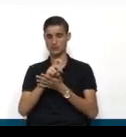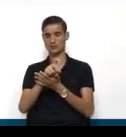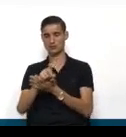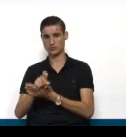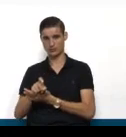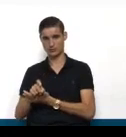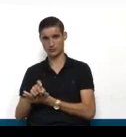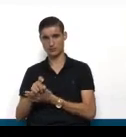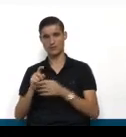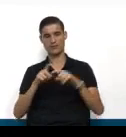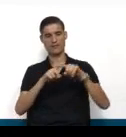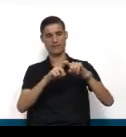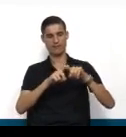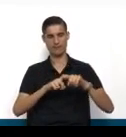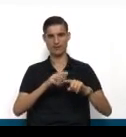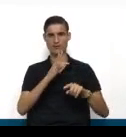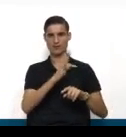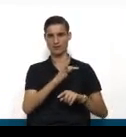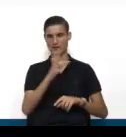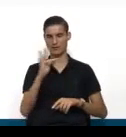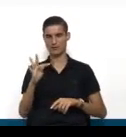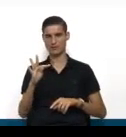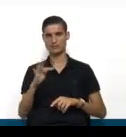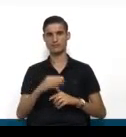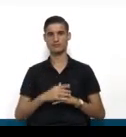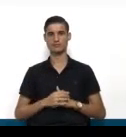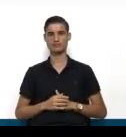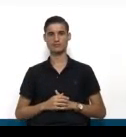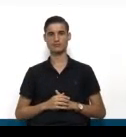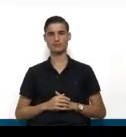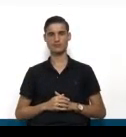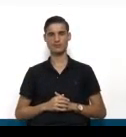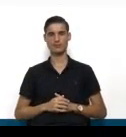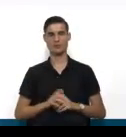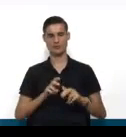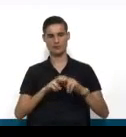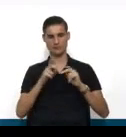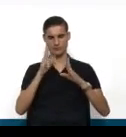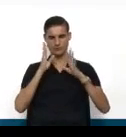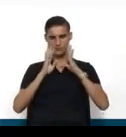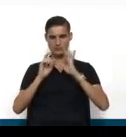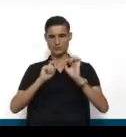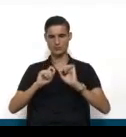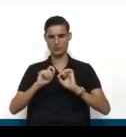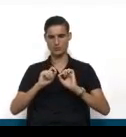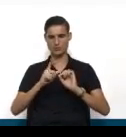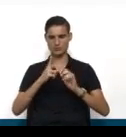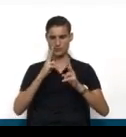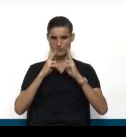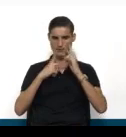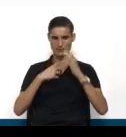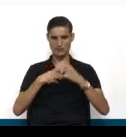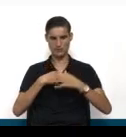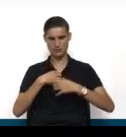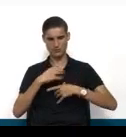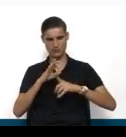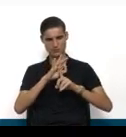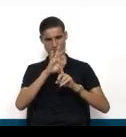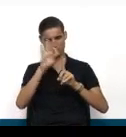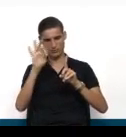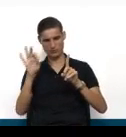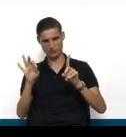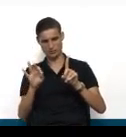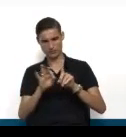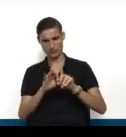x vezes o t de t. Então, eu posso pensar o seguinte: considerando as minhas condições de contorno, que são